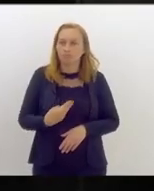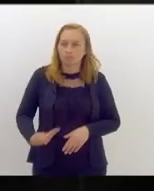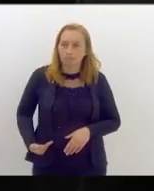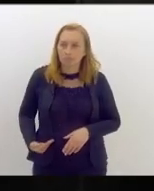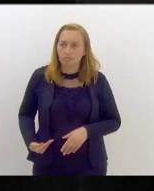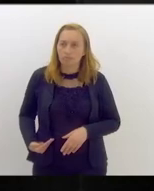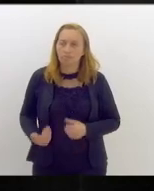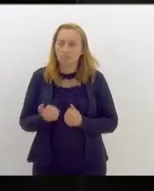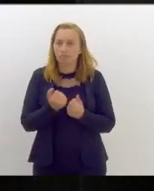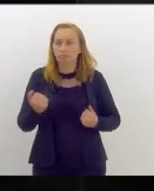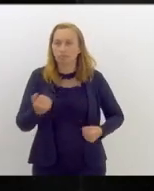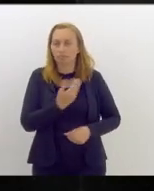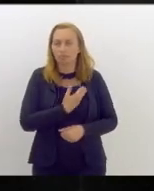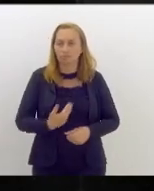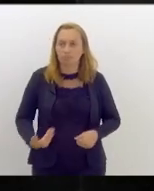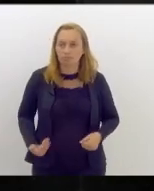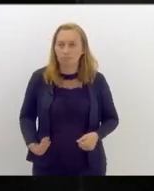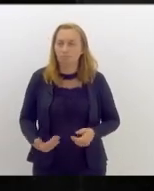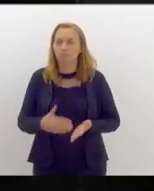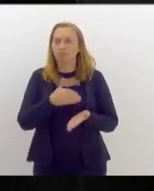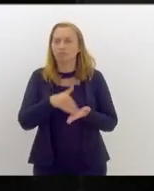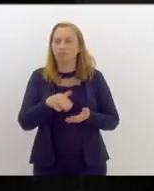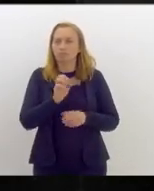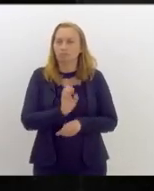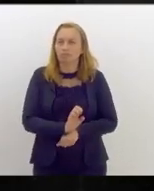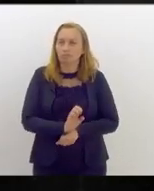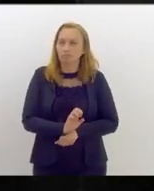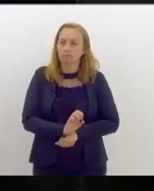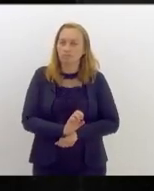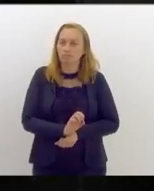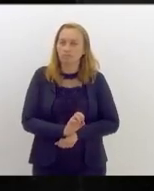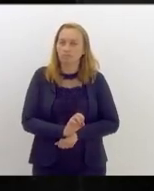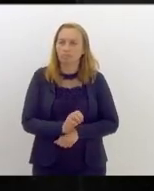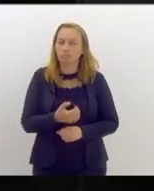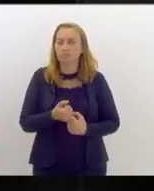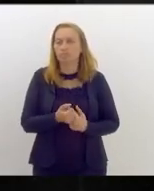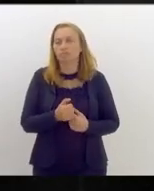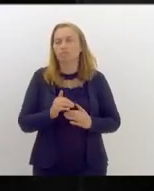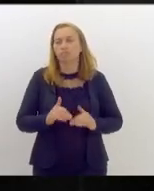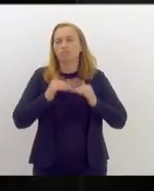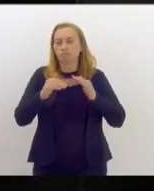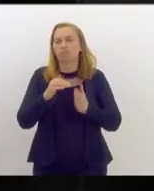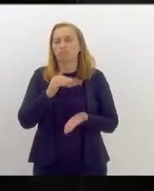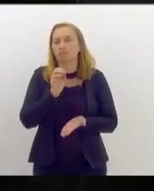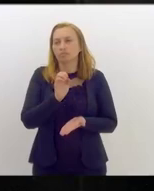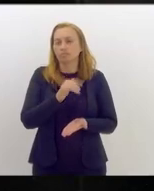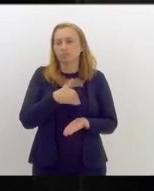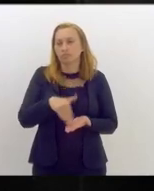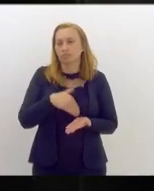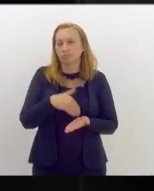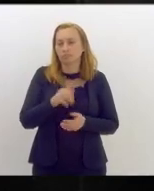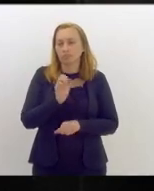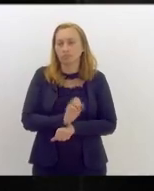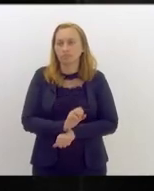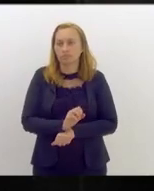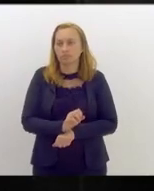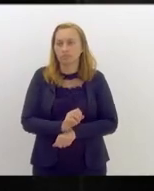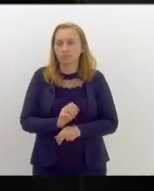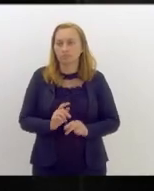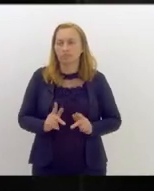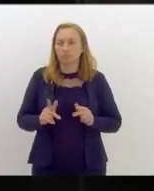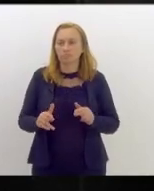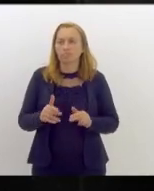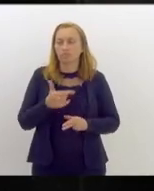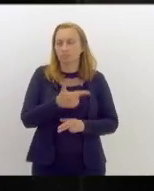do vice-governador do secretário de estado referente a 2022 tem que ser um